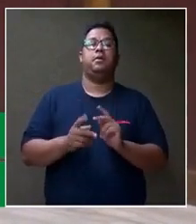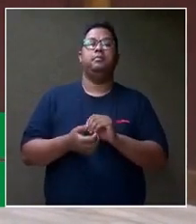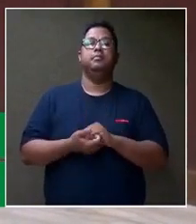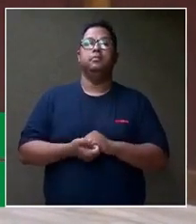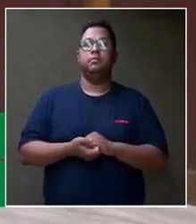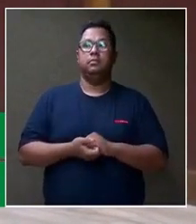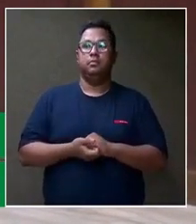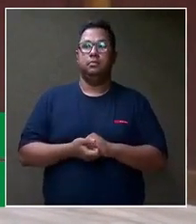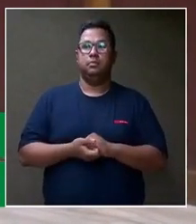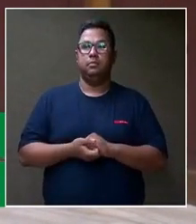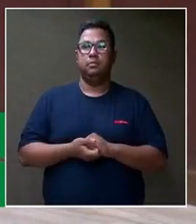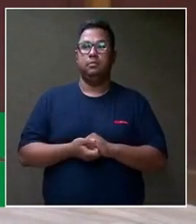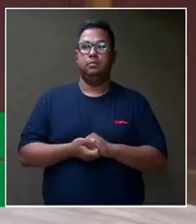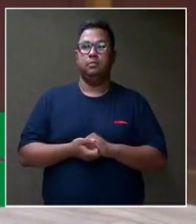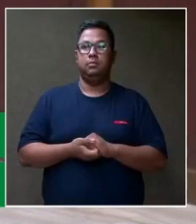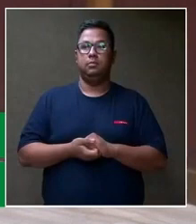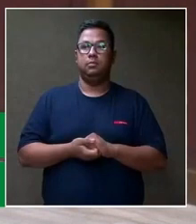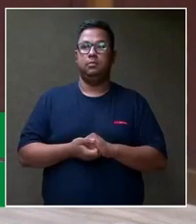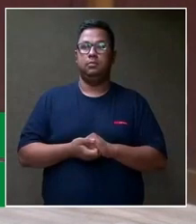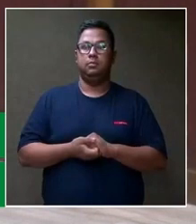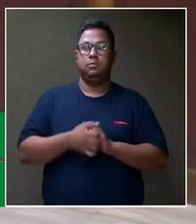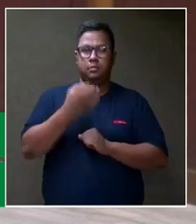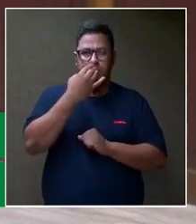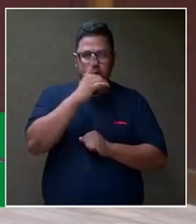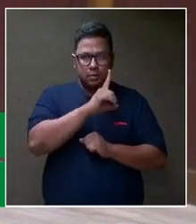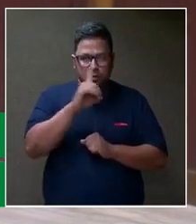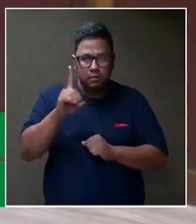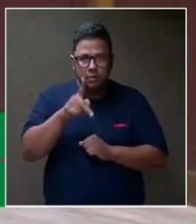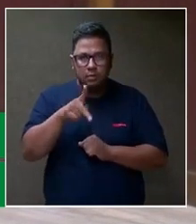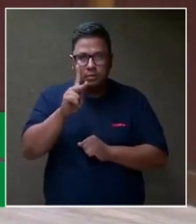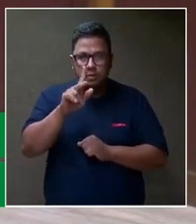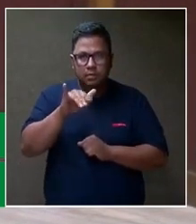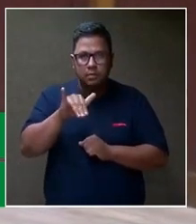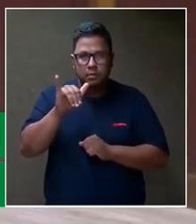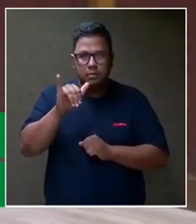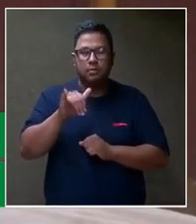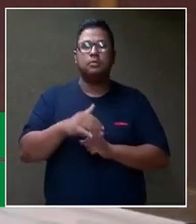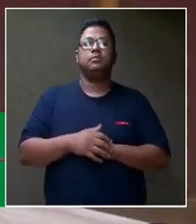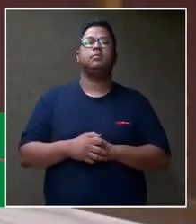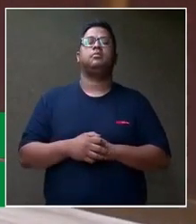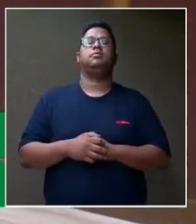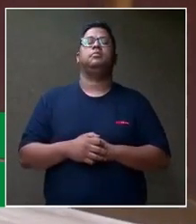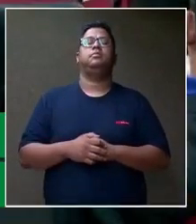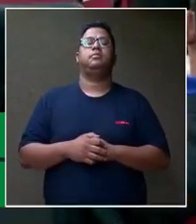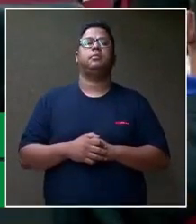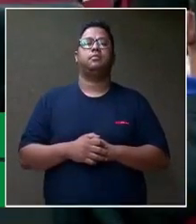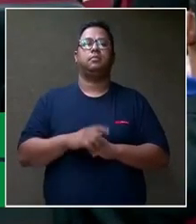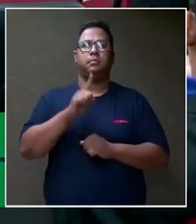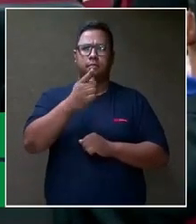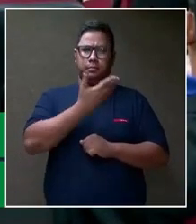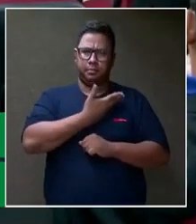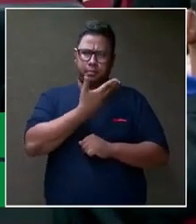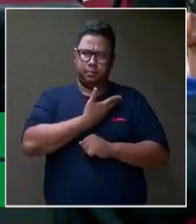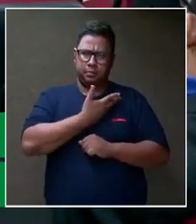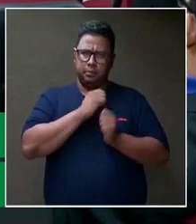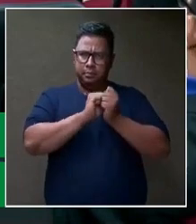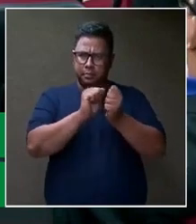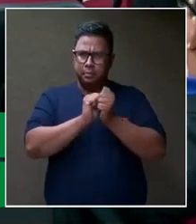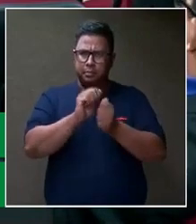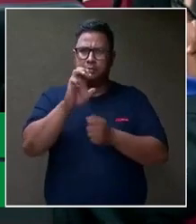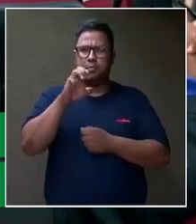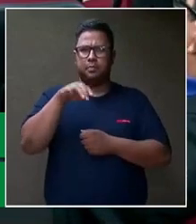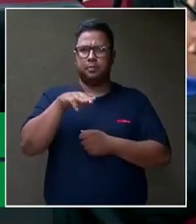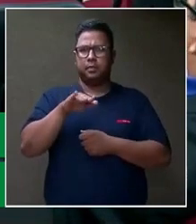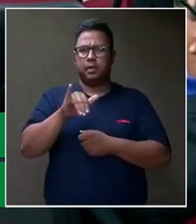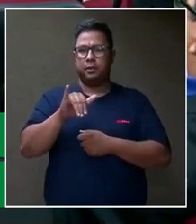acusação. Obrigada, doutora. Bom dia, Kelly. Bom dia. Kelly, você era amiga da Emily? Isso.